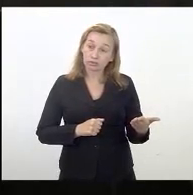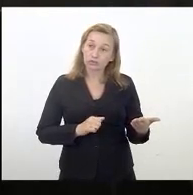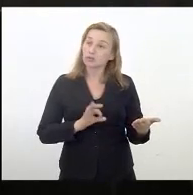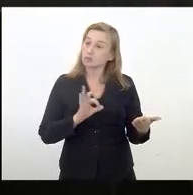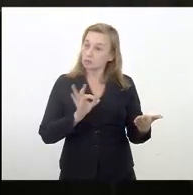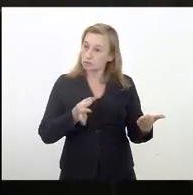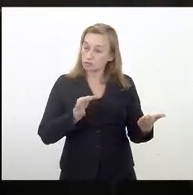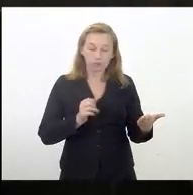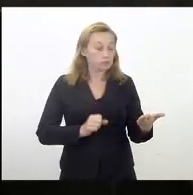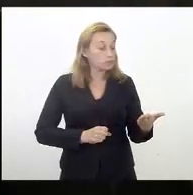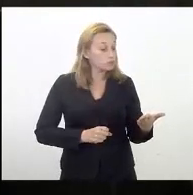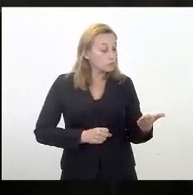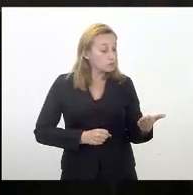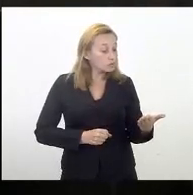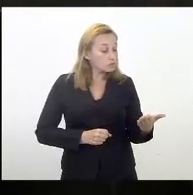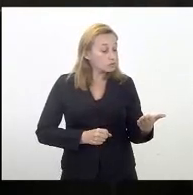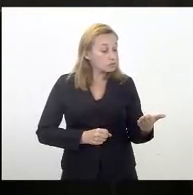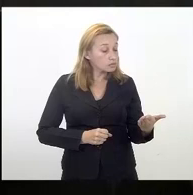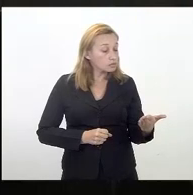correntes